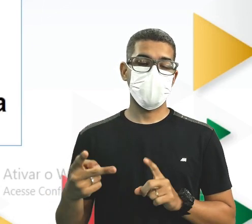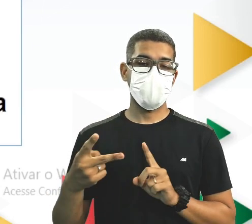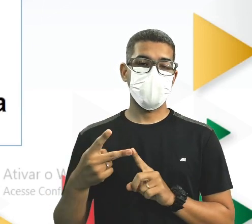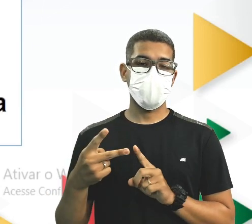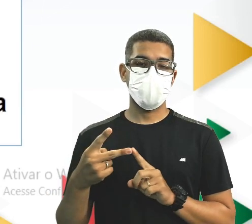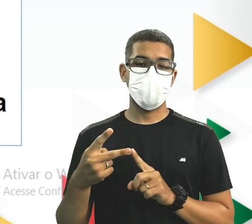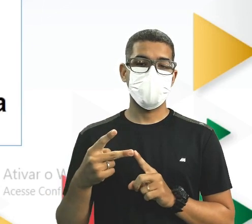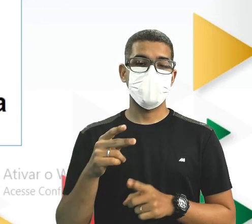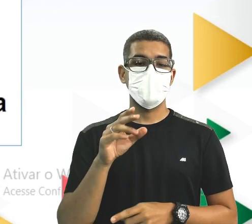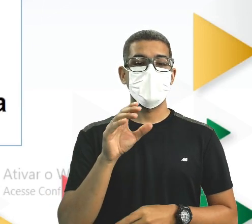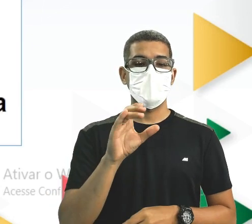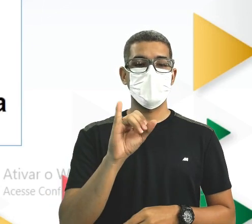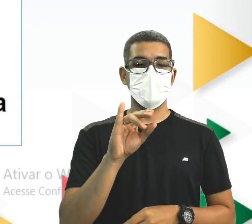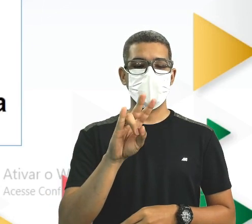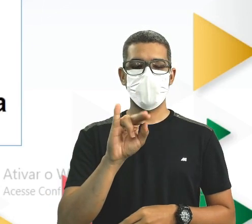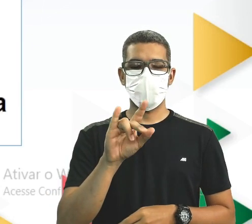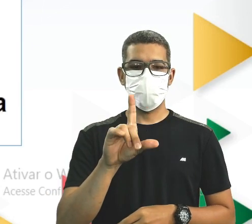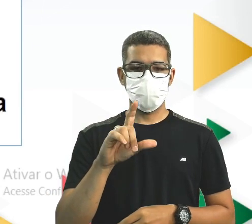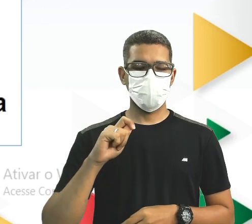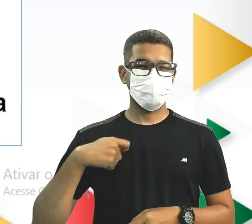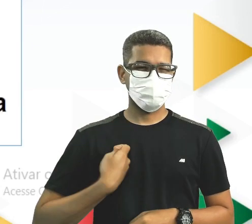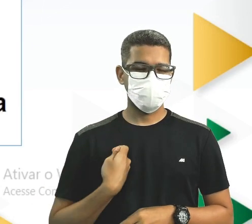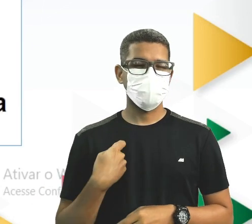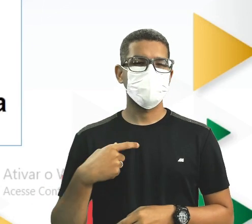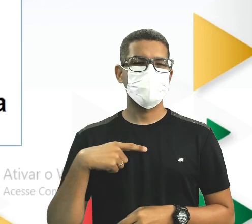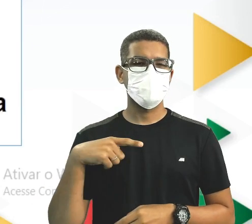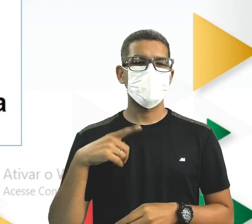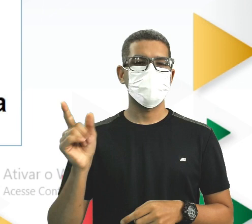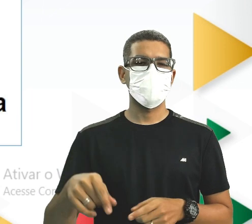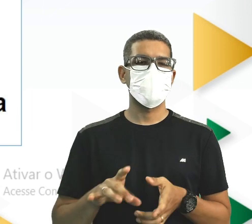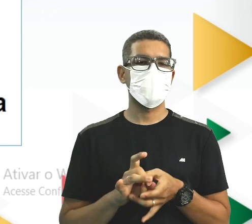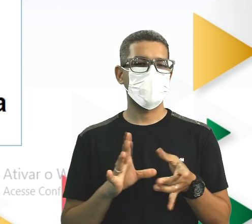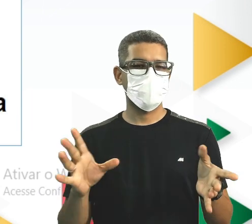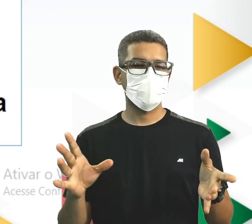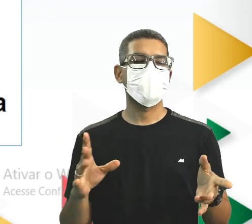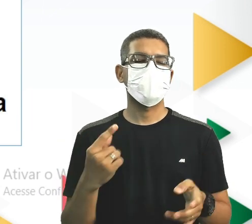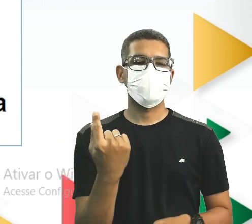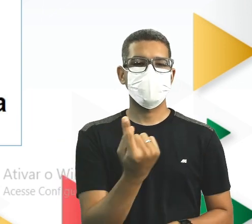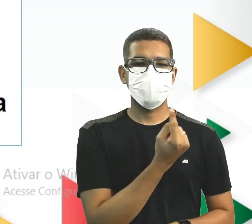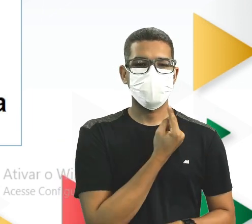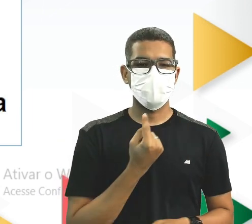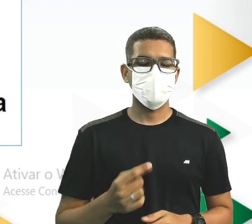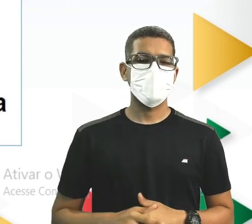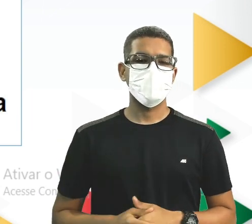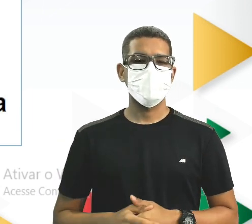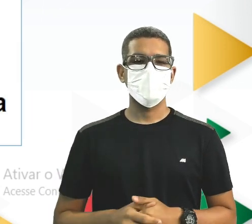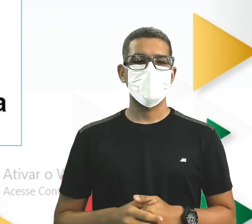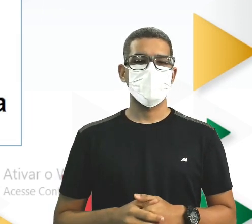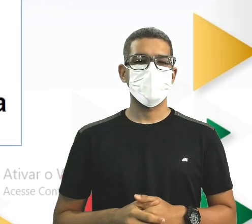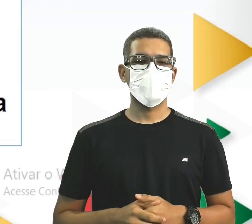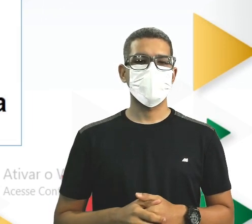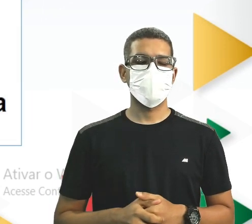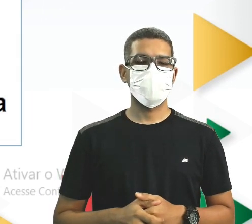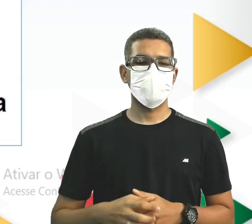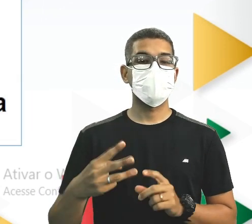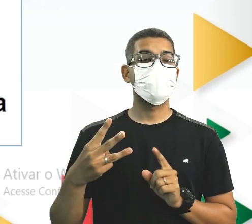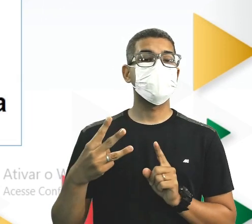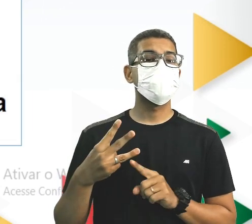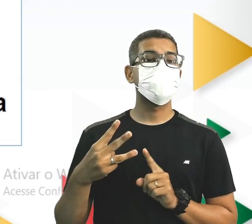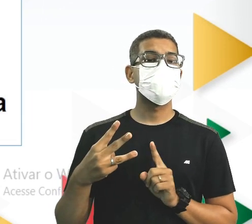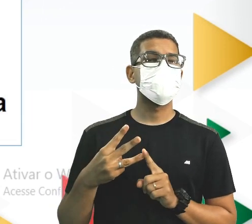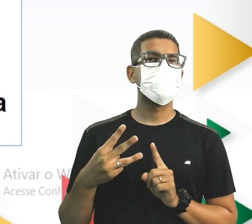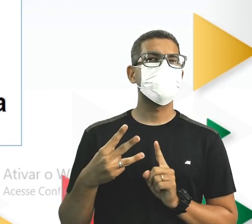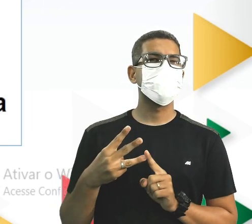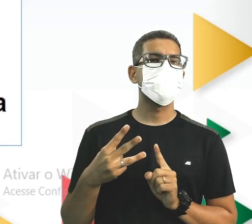Cidadania civil, que seriam meus direitos relativos às liberdades individuais. E qual é a terceira mesmo,